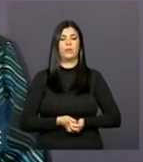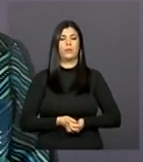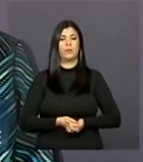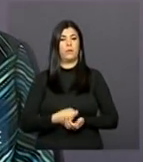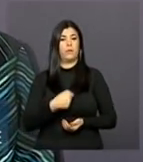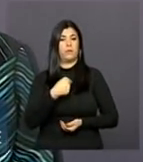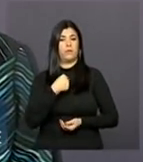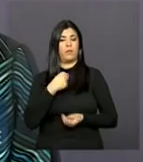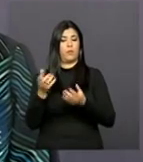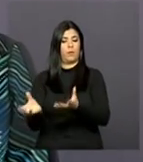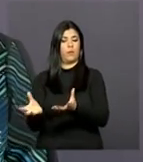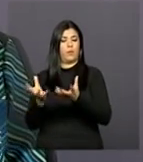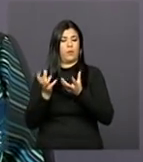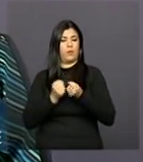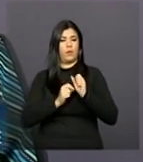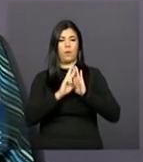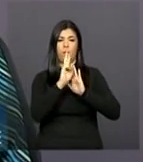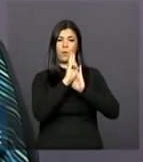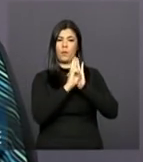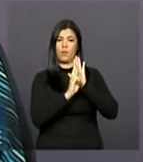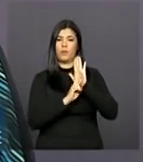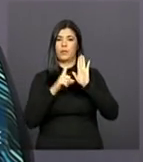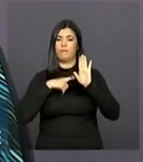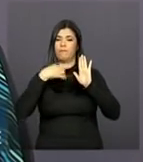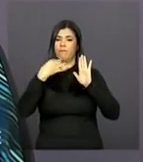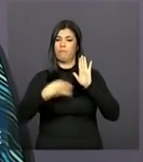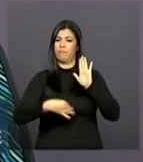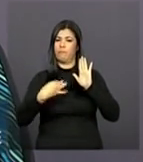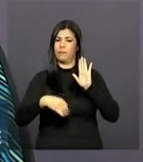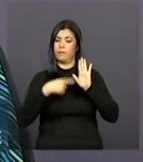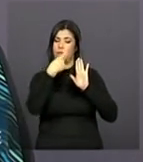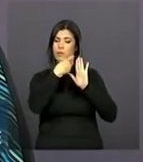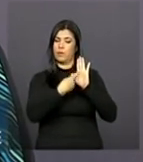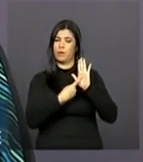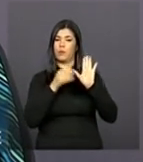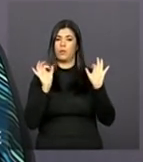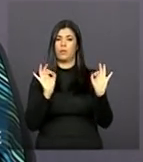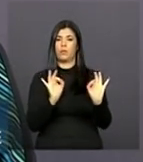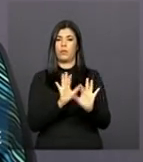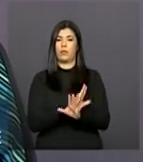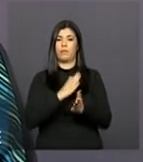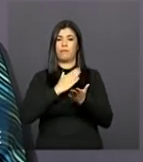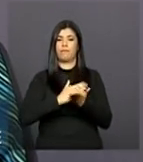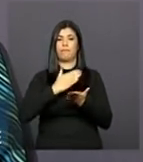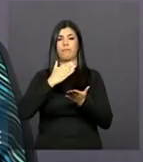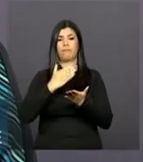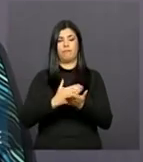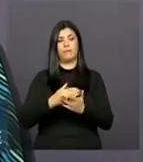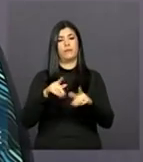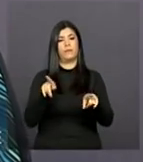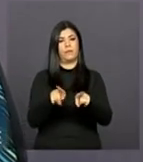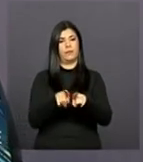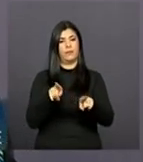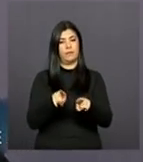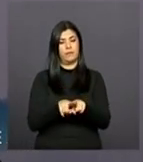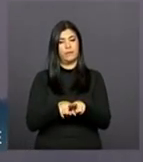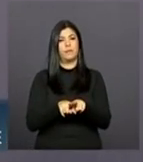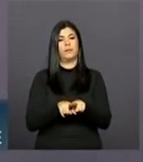receber ess relatório tenho certeza que ele encerra uma etapa E ao mesmo